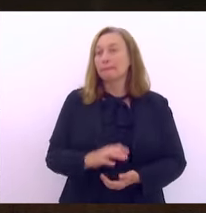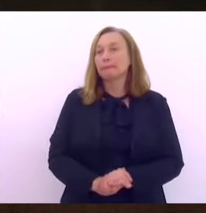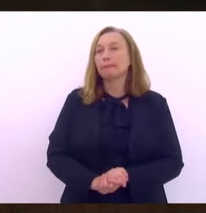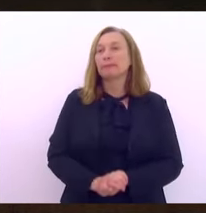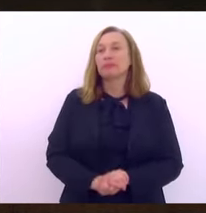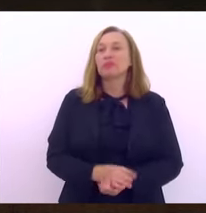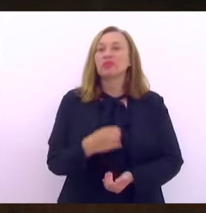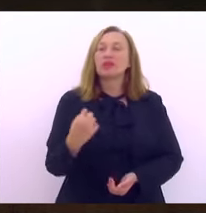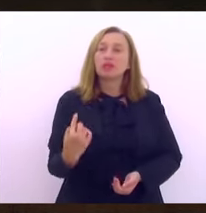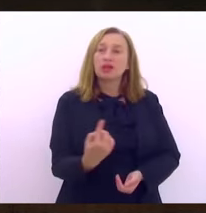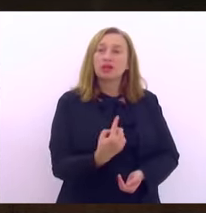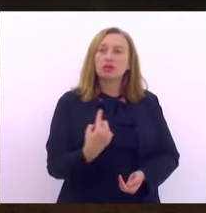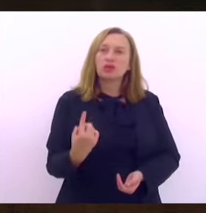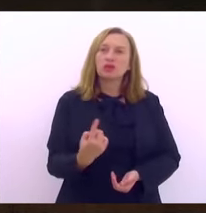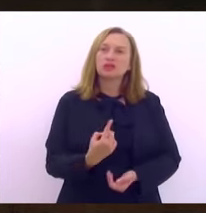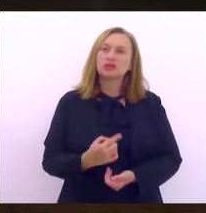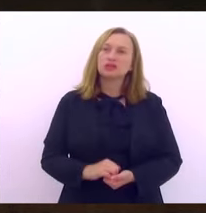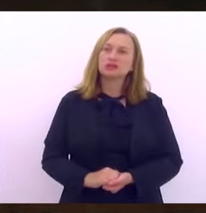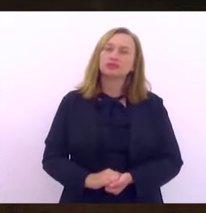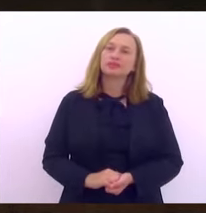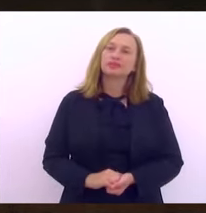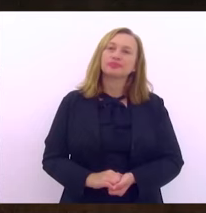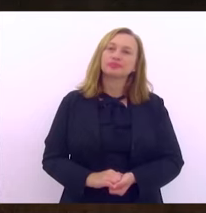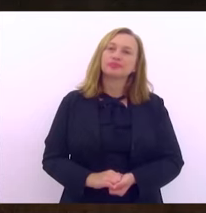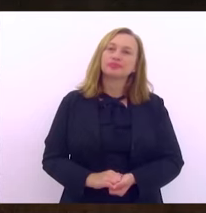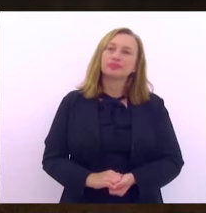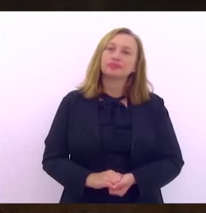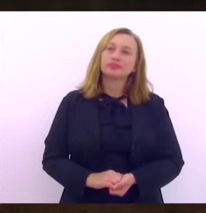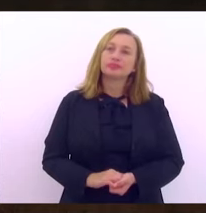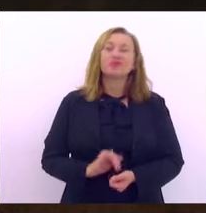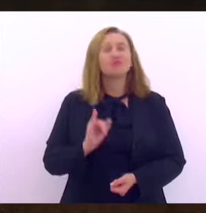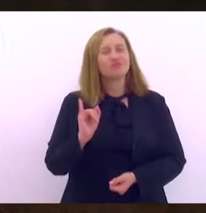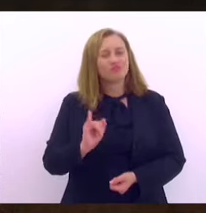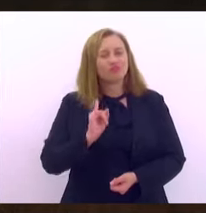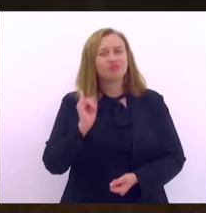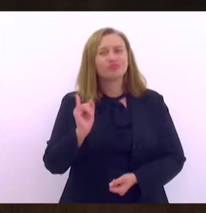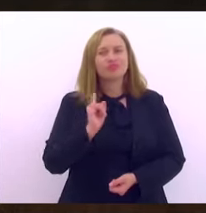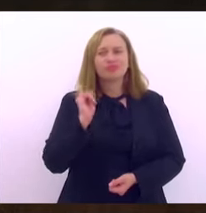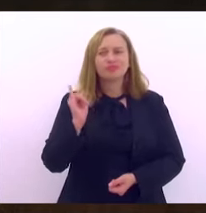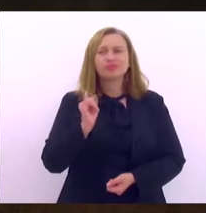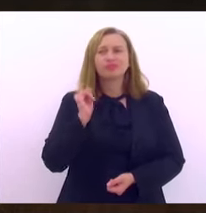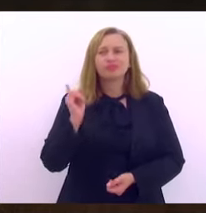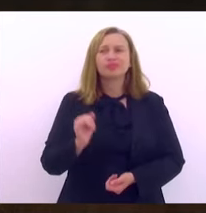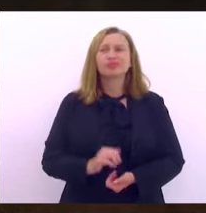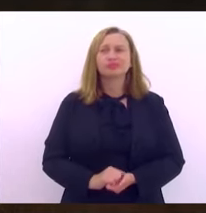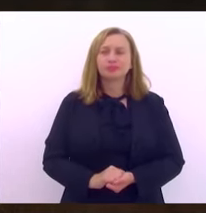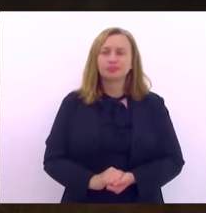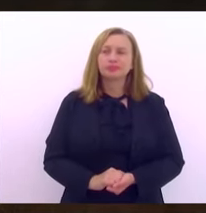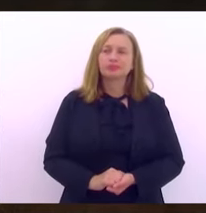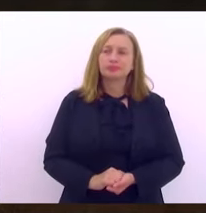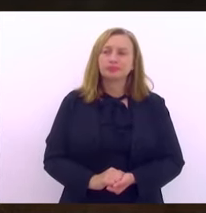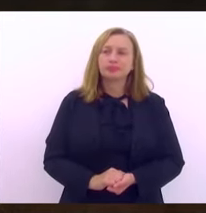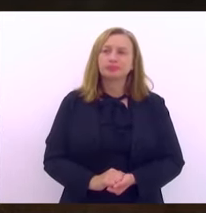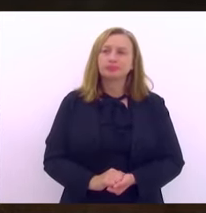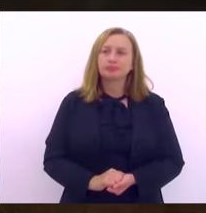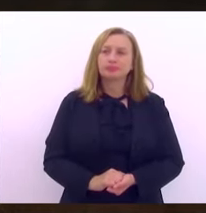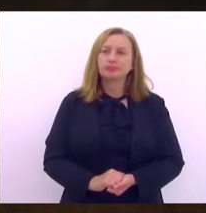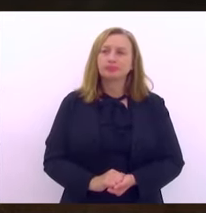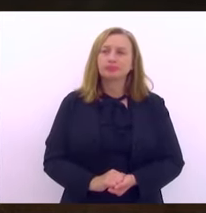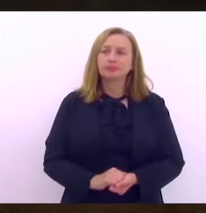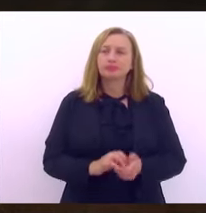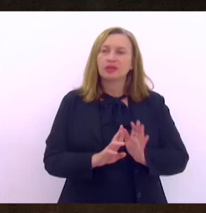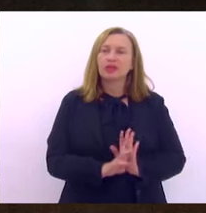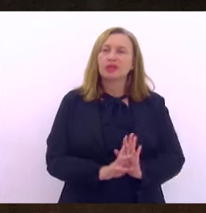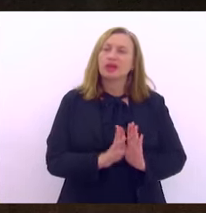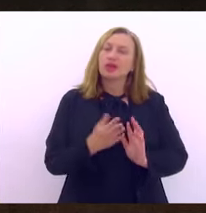nós trata-se de uma importância super grande essa referida estrada